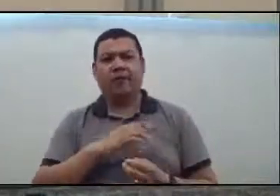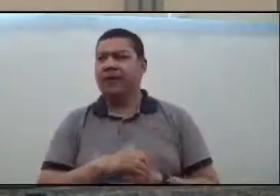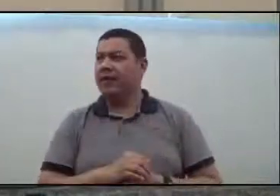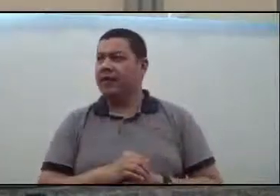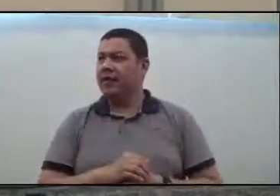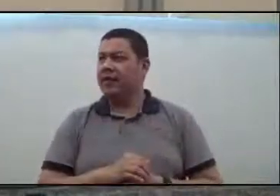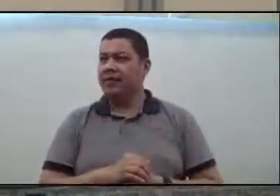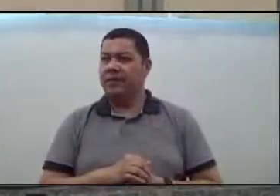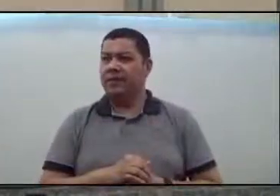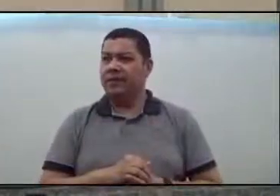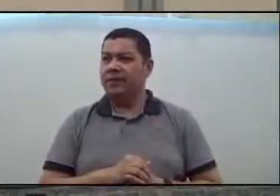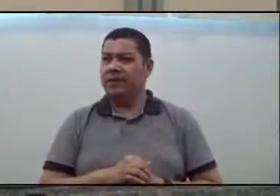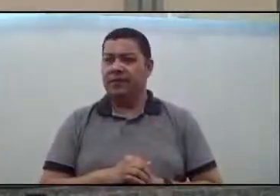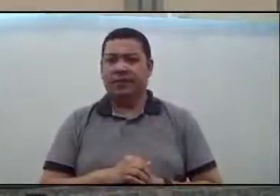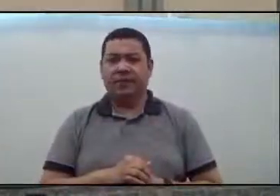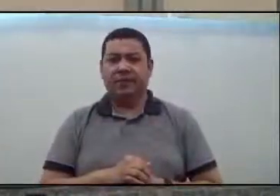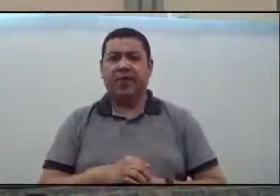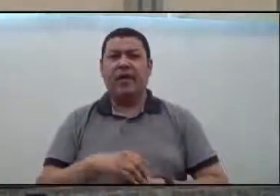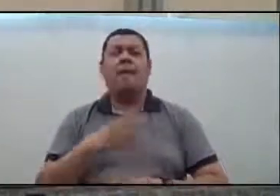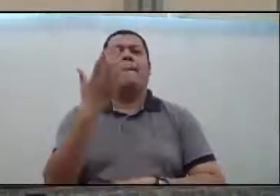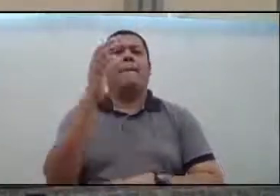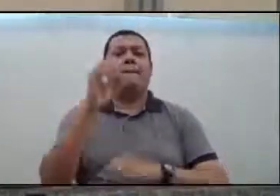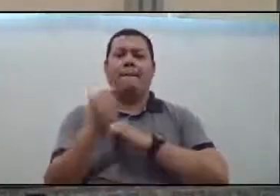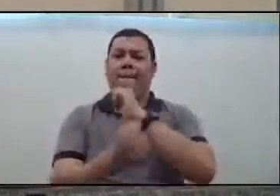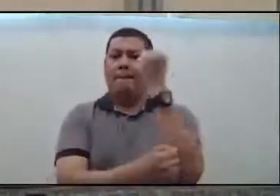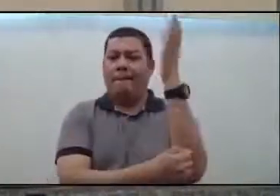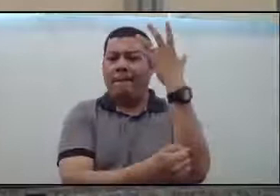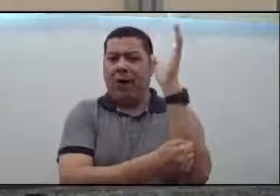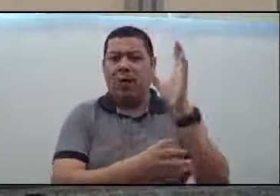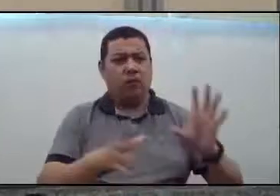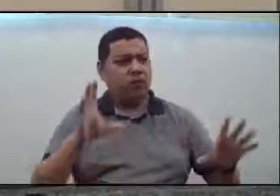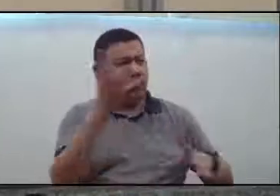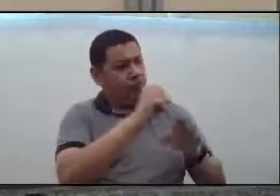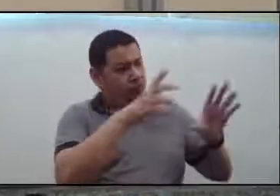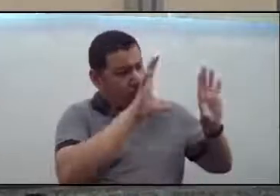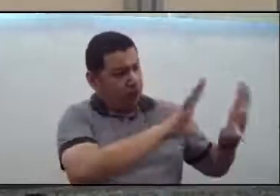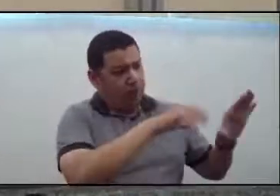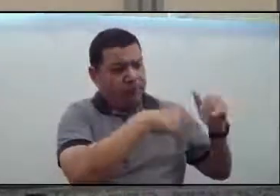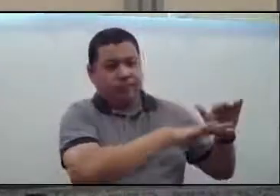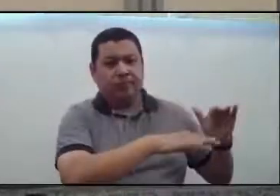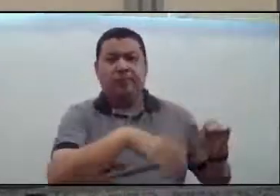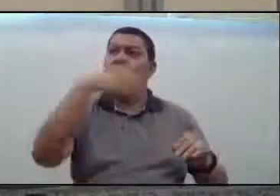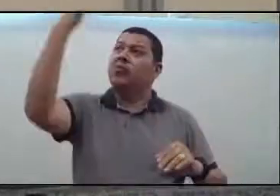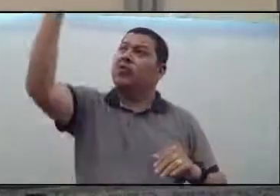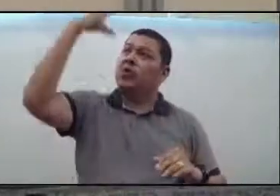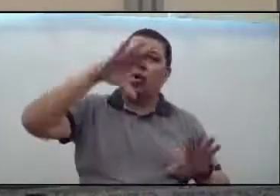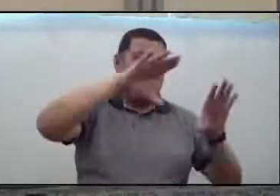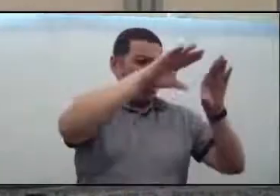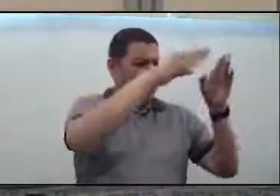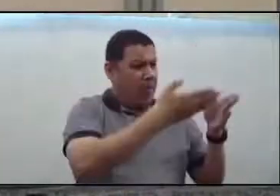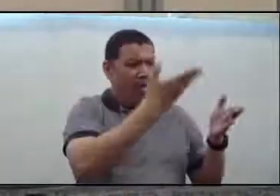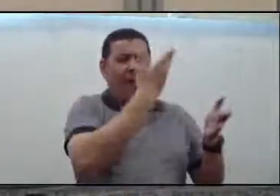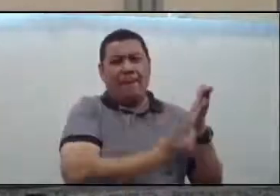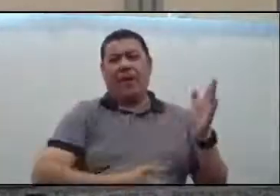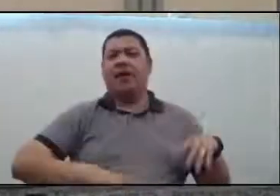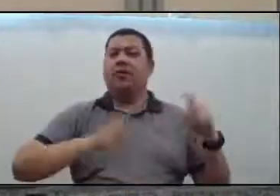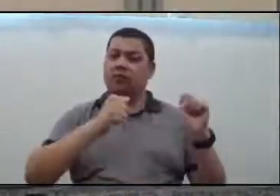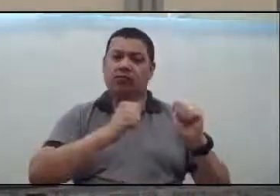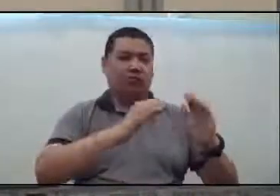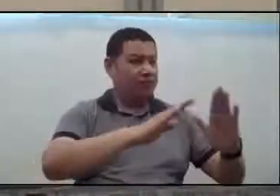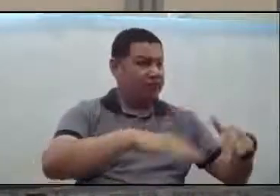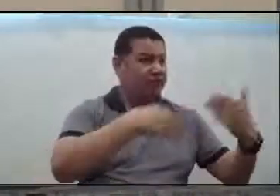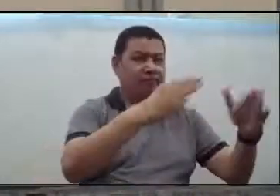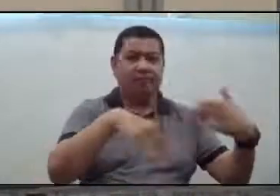e cargas de madeiras, né, de aquelas madeiras apreendidas no sol, empenando tudo, sendo que poderia doar para